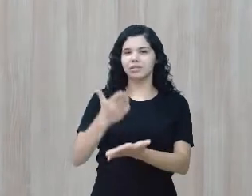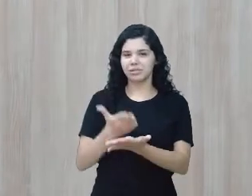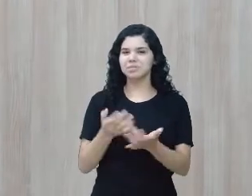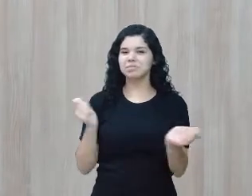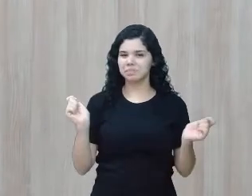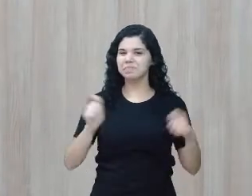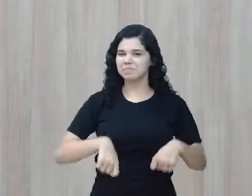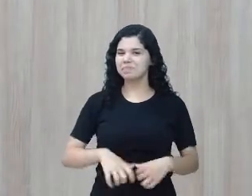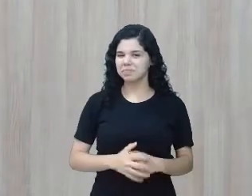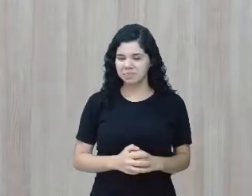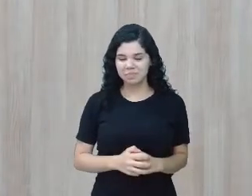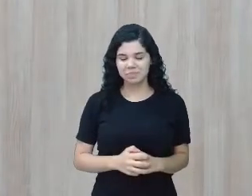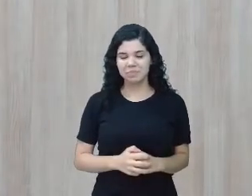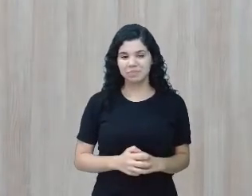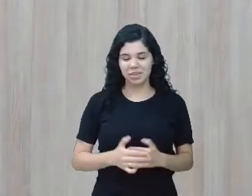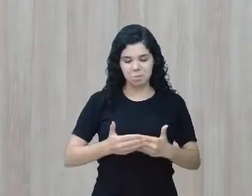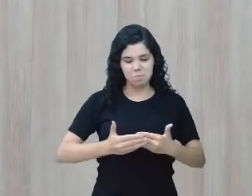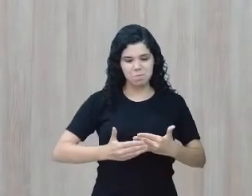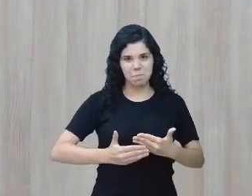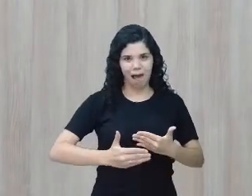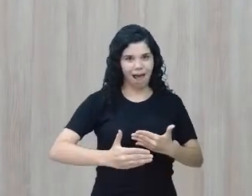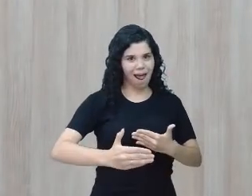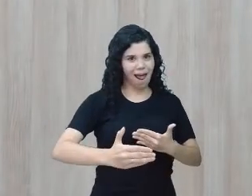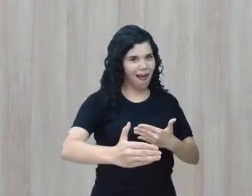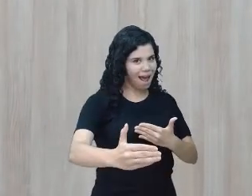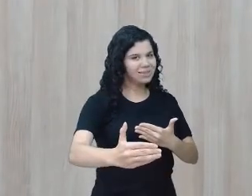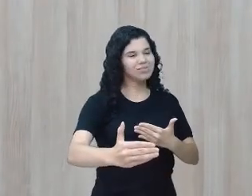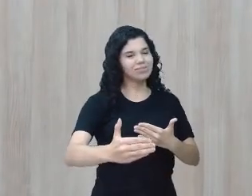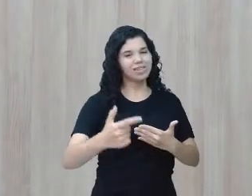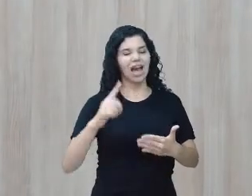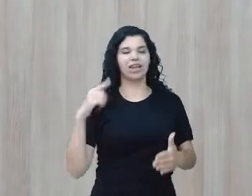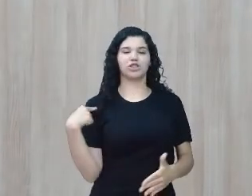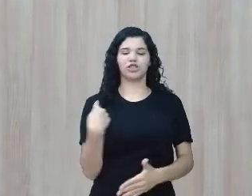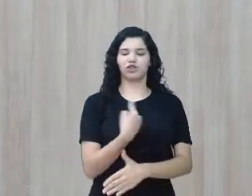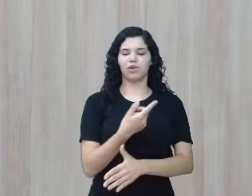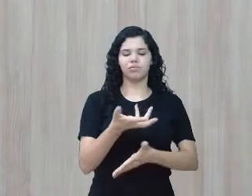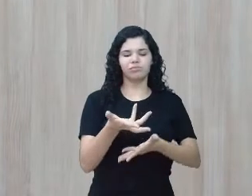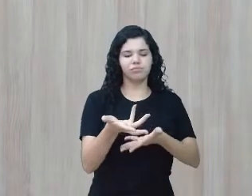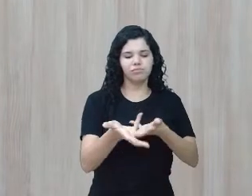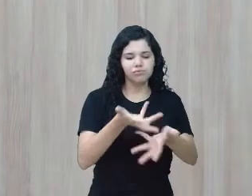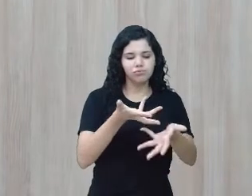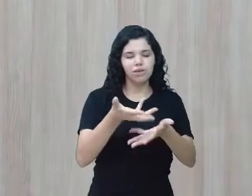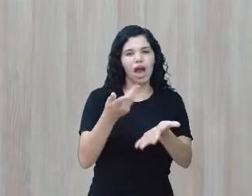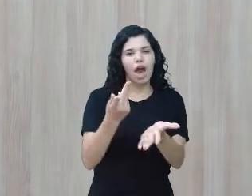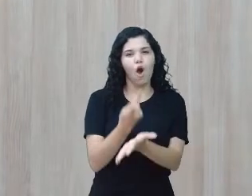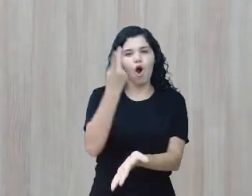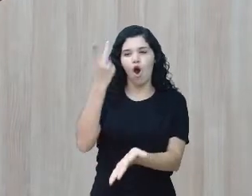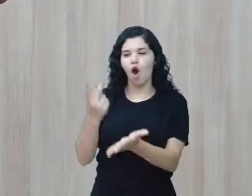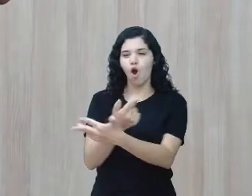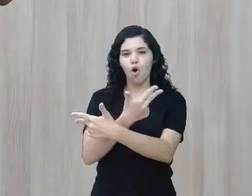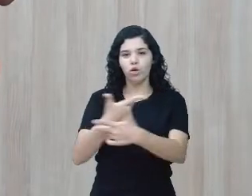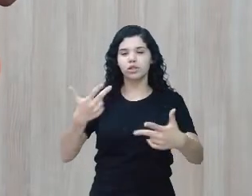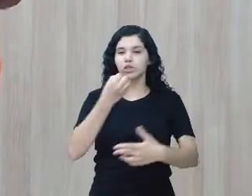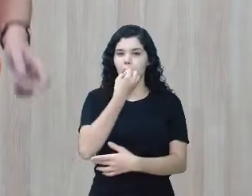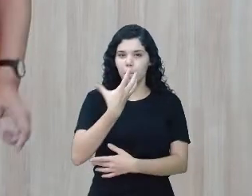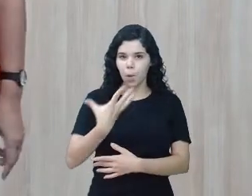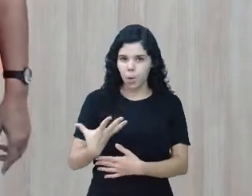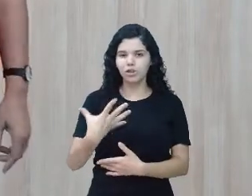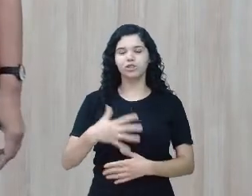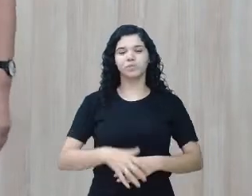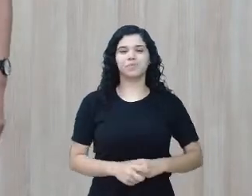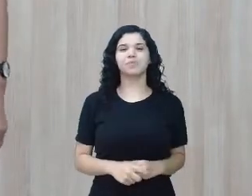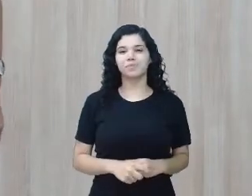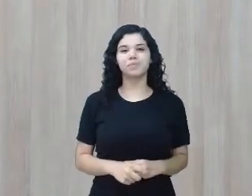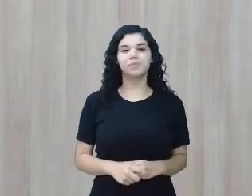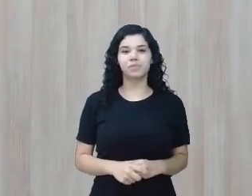é possível. E daí para frente a gente vai interagindo, as coisas vão acontecendo e vai se encaixando.